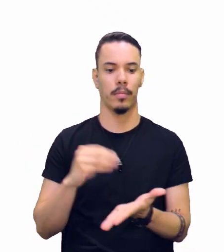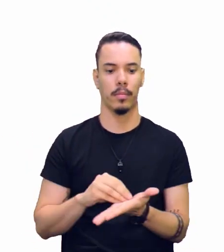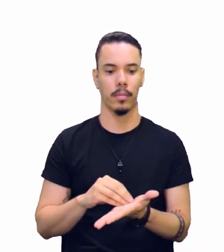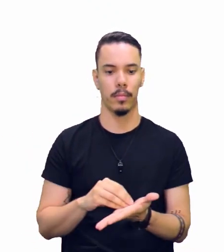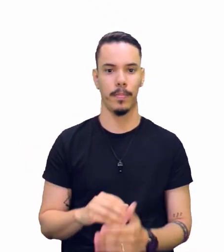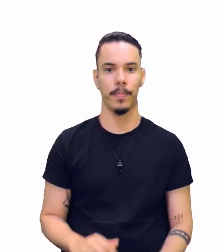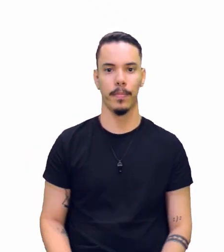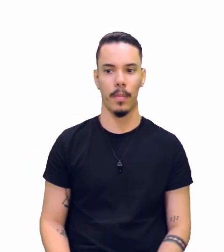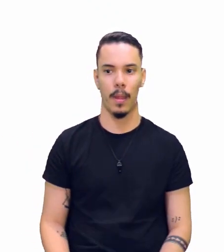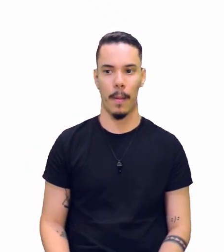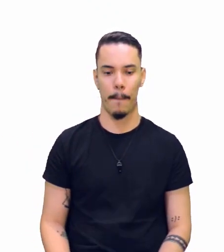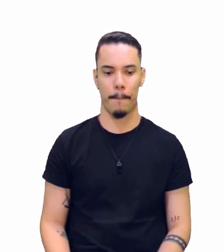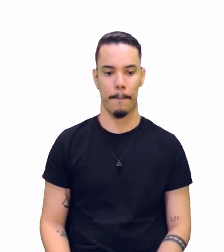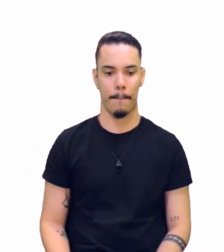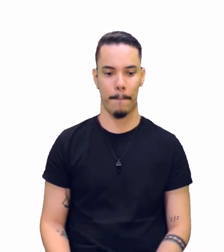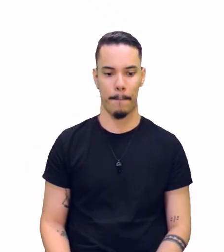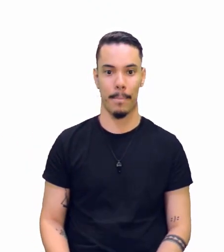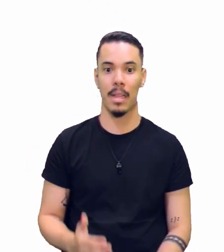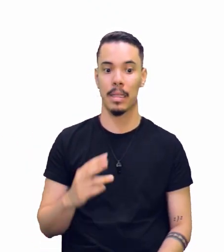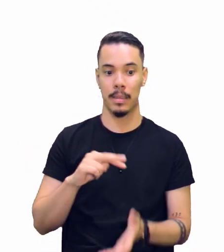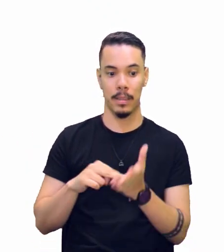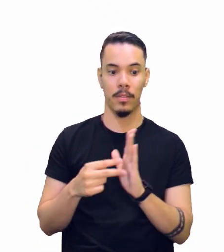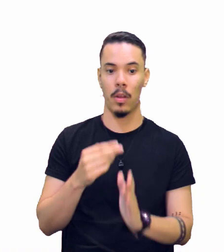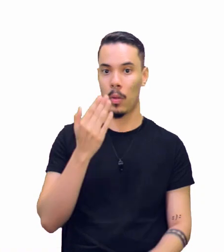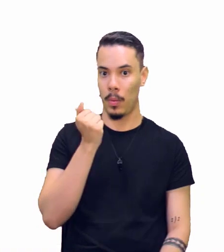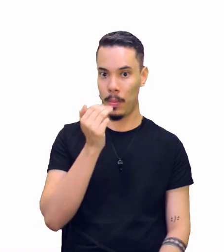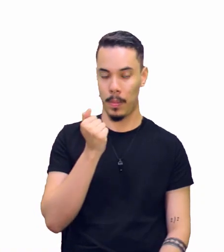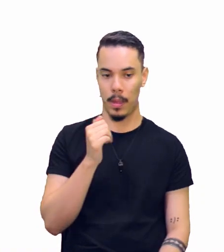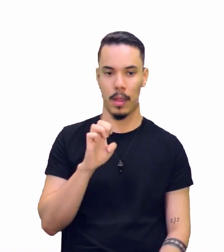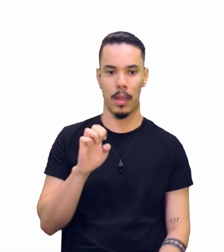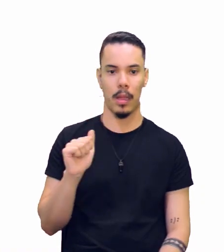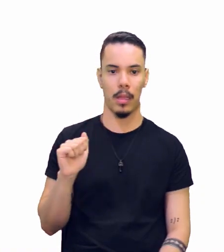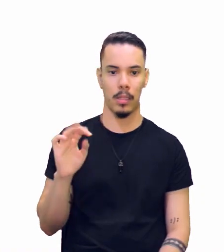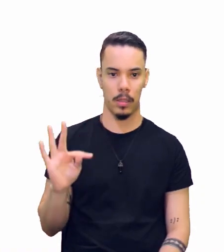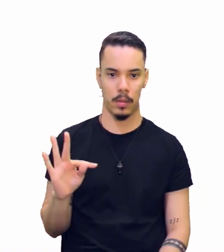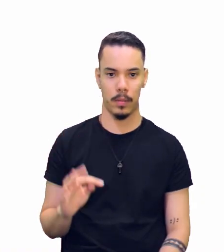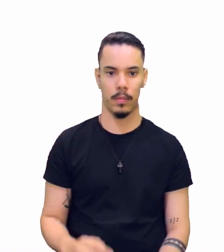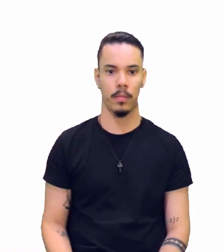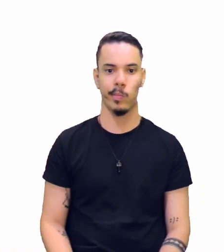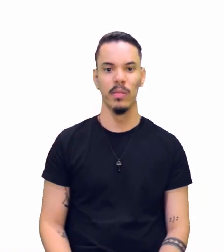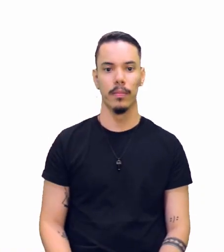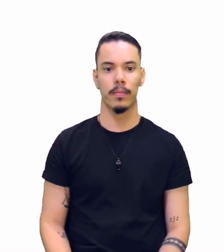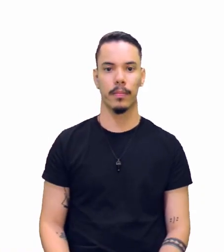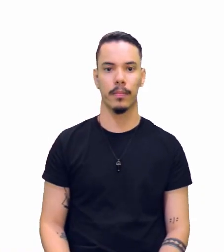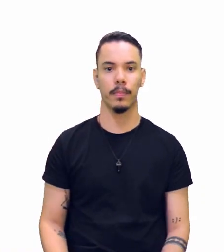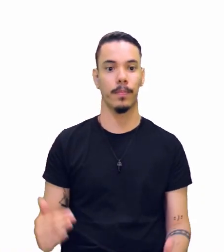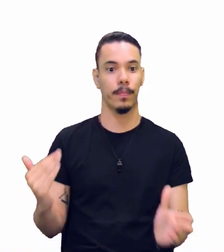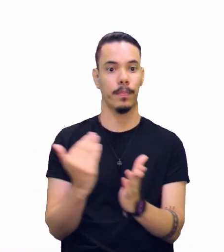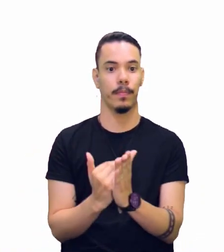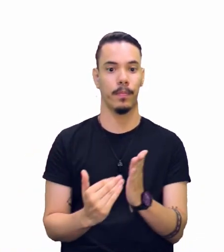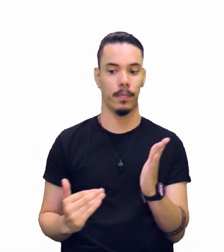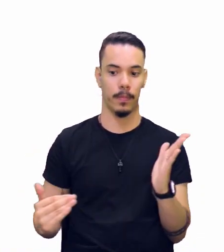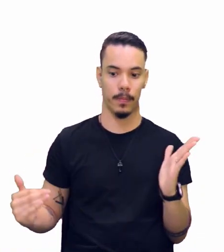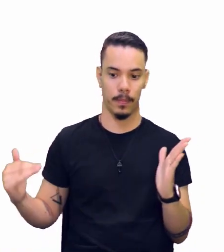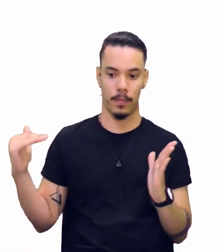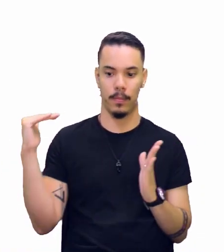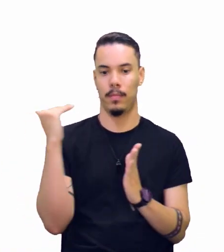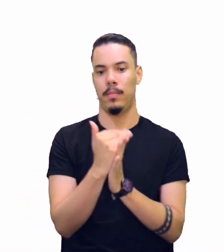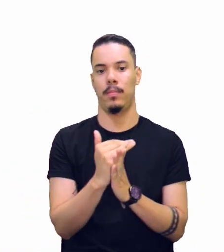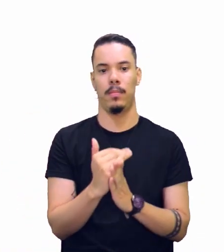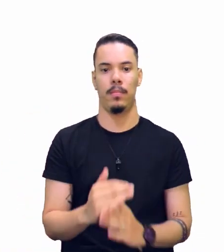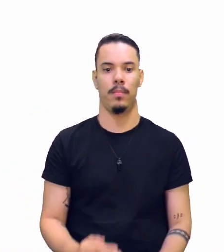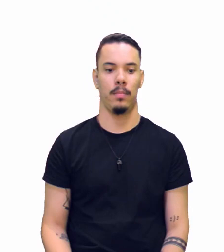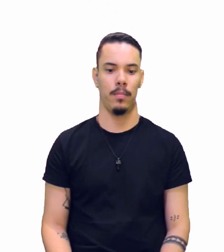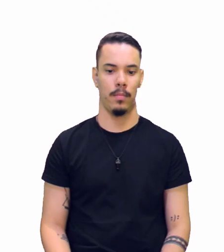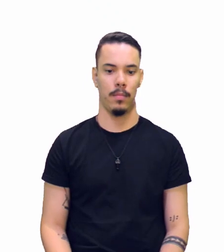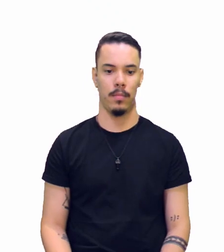né? To eat é comer. Então, se as pessoas comem too much, que é a intensidade, que é muito, gente,